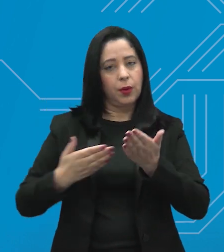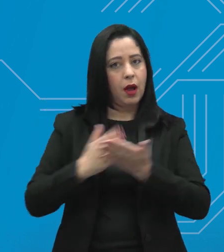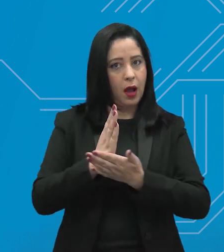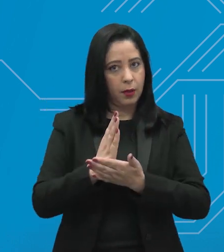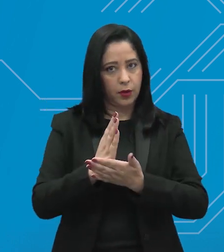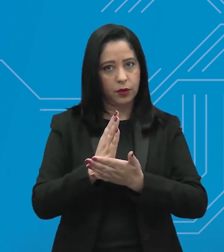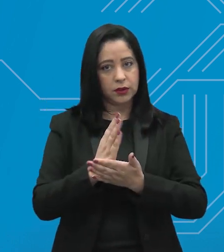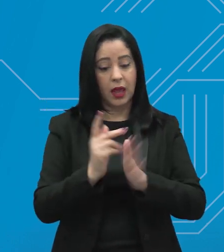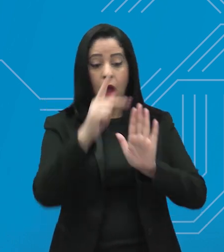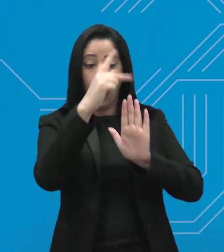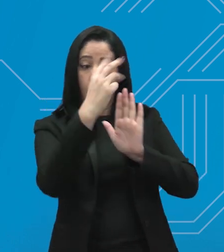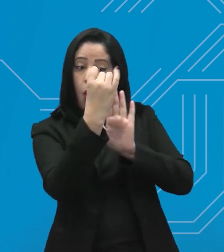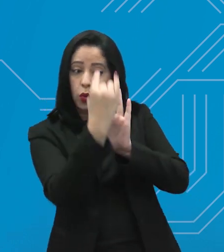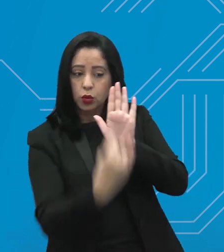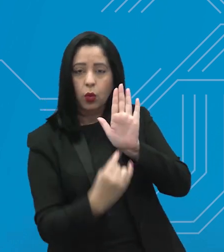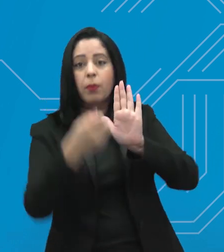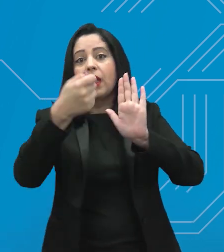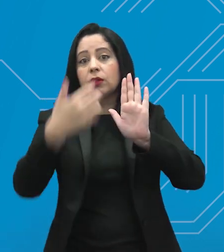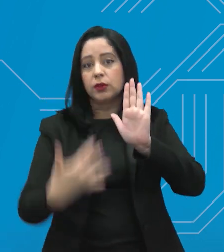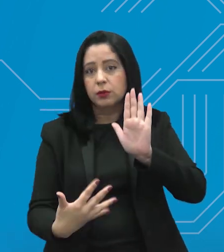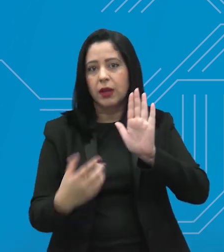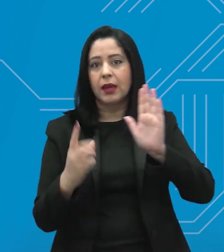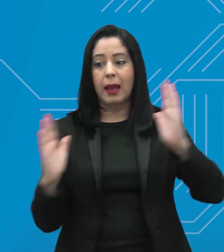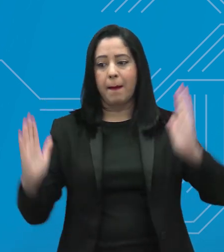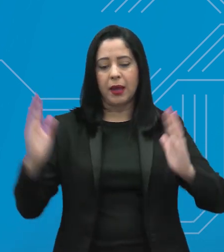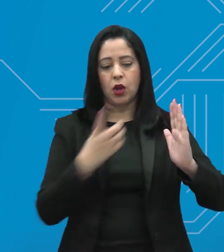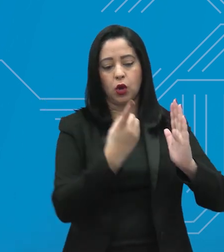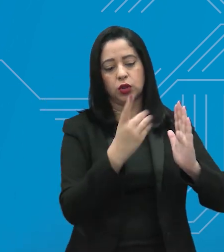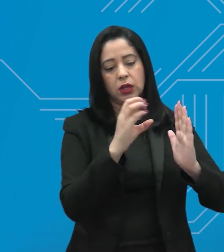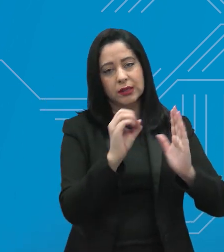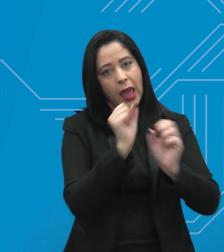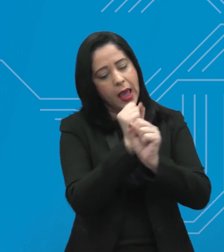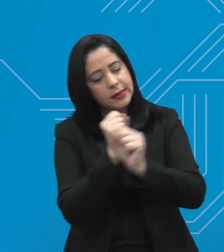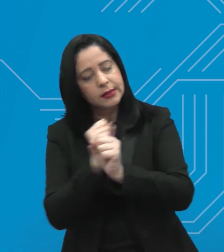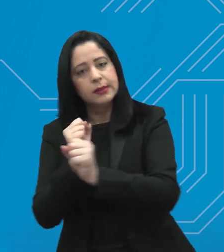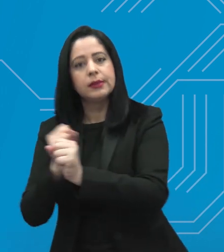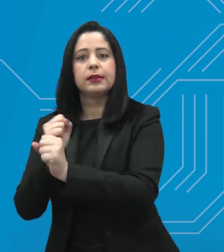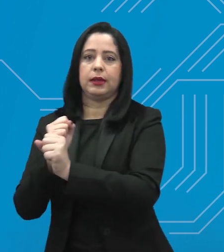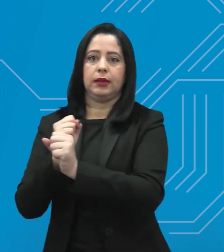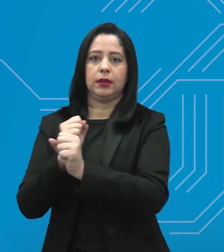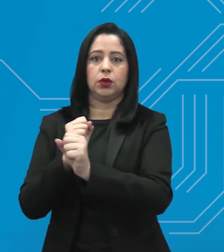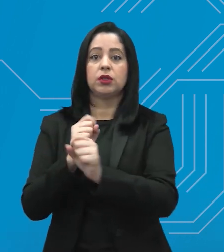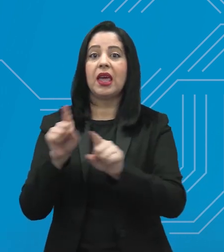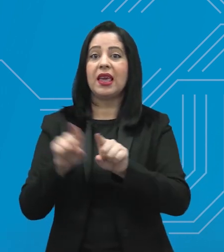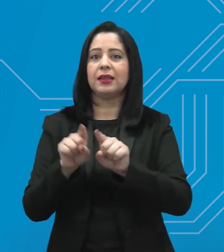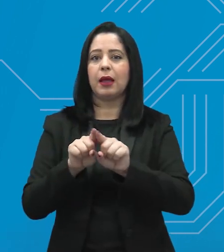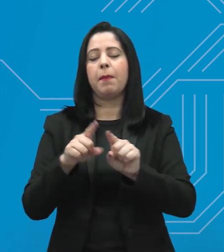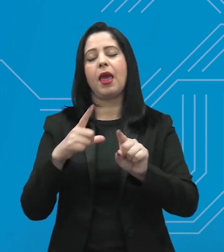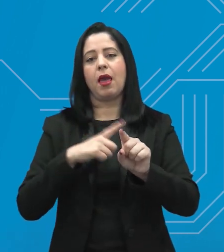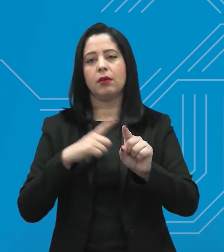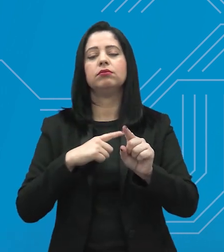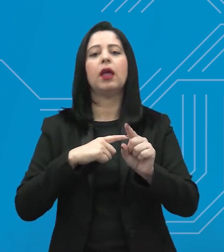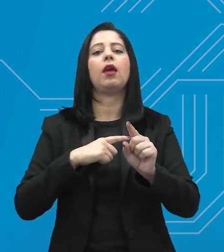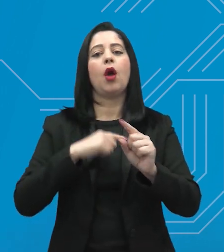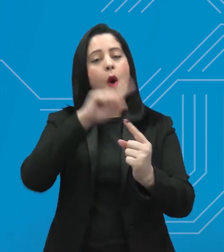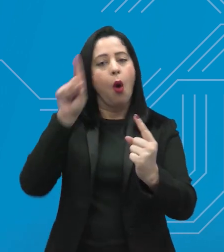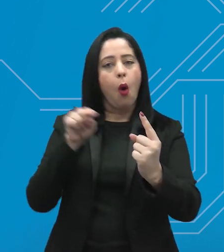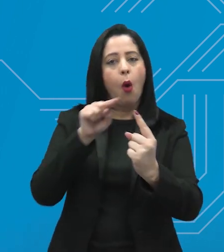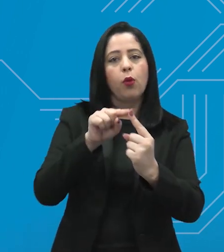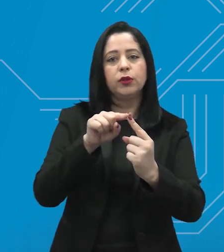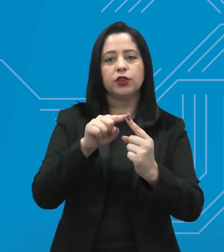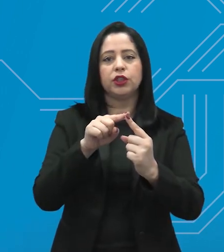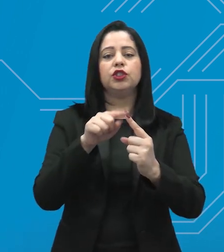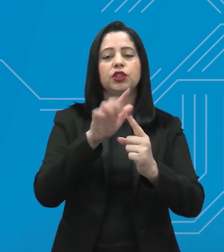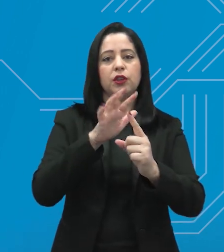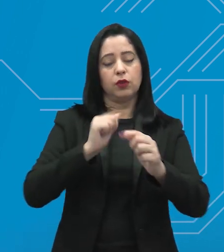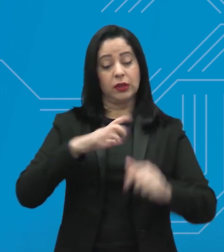pela Câmara e orienta o planejamento municipal por um período de 10 anos, além de definir os objetivos de